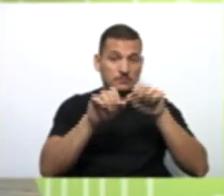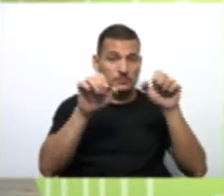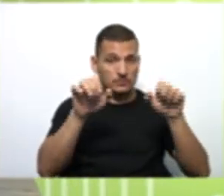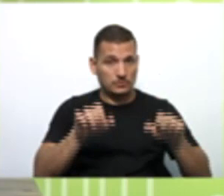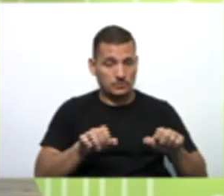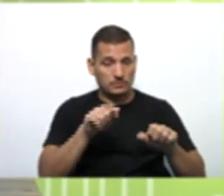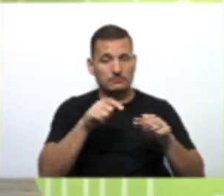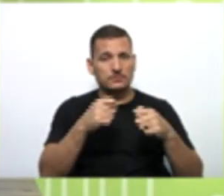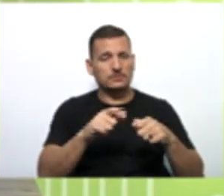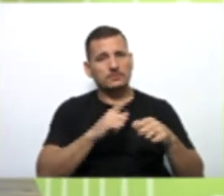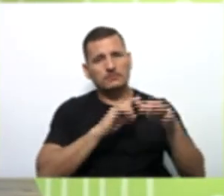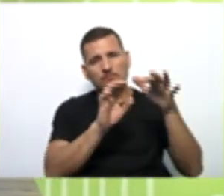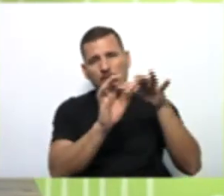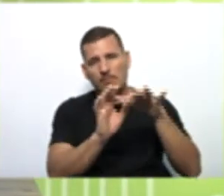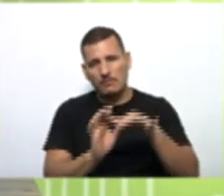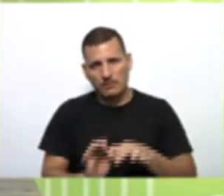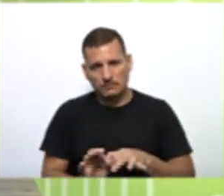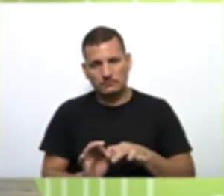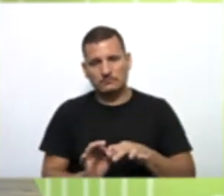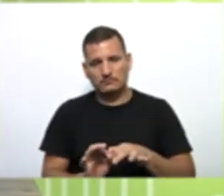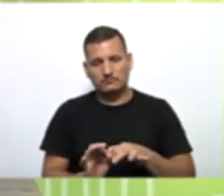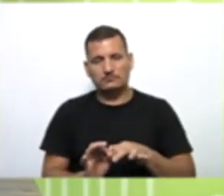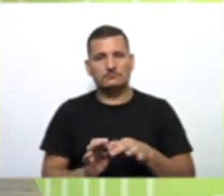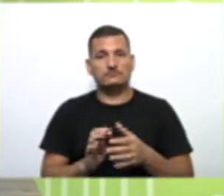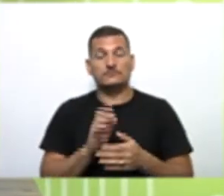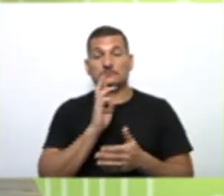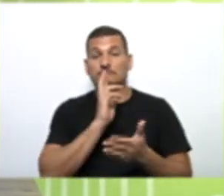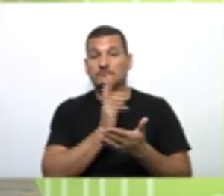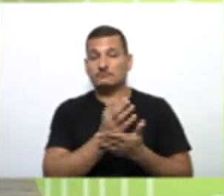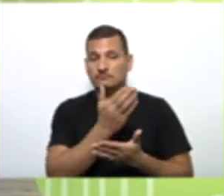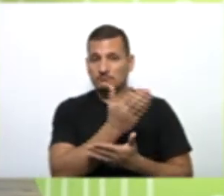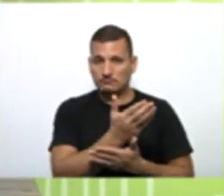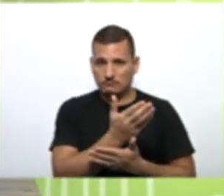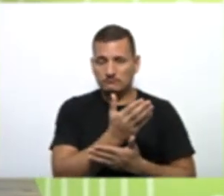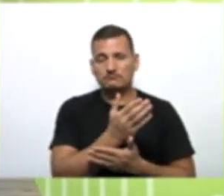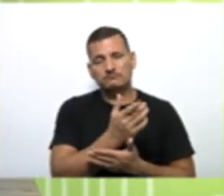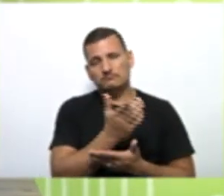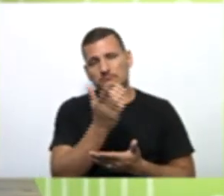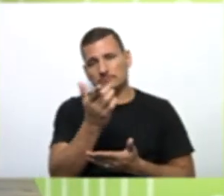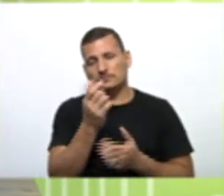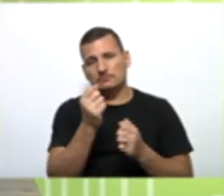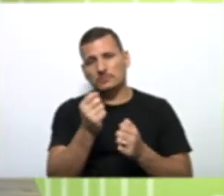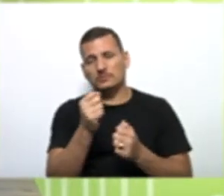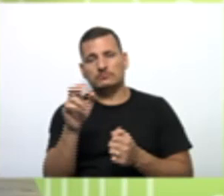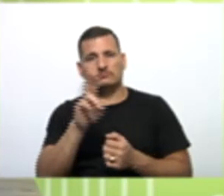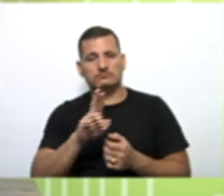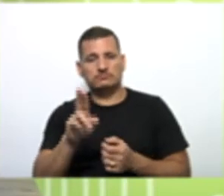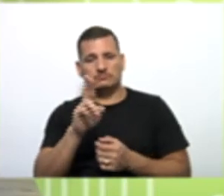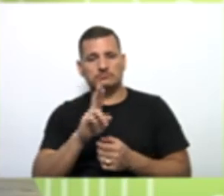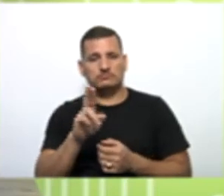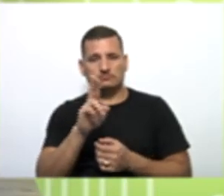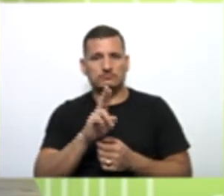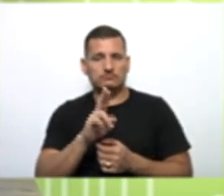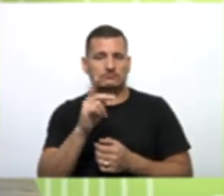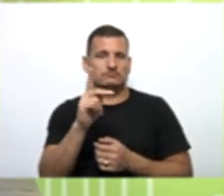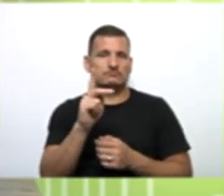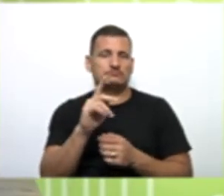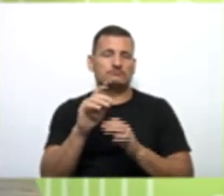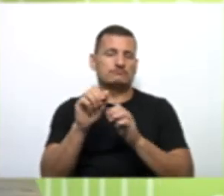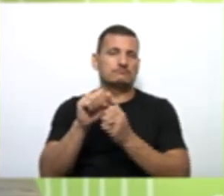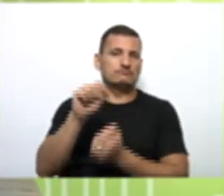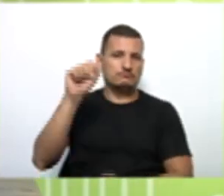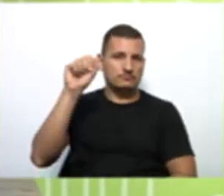uma interligação. Então, a resposta que nós estamos apresentando aqui é uma resposta que você vai poder utilizar para construir